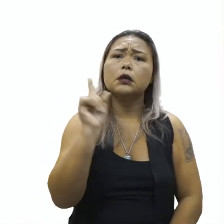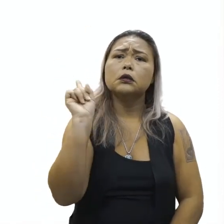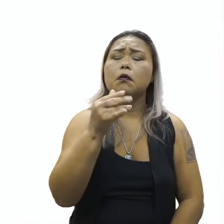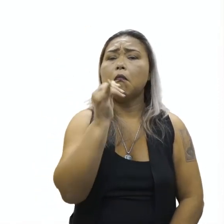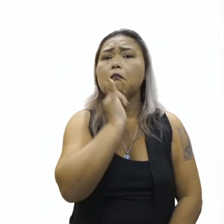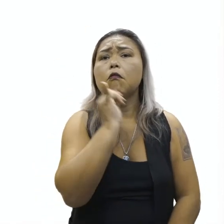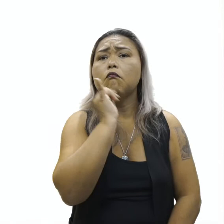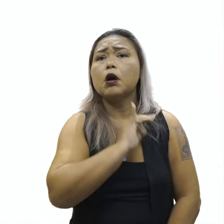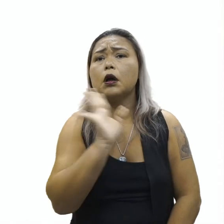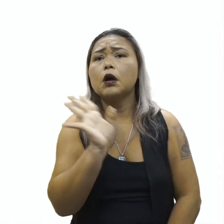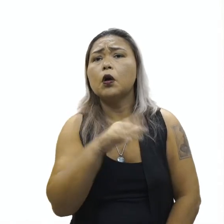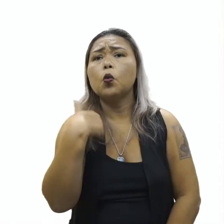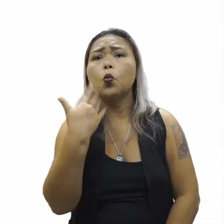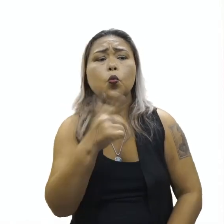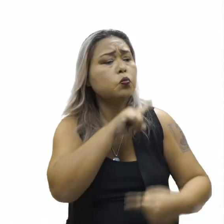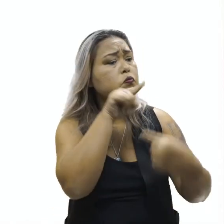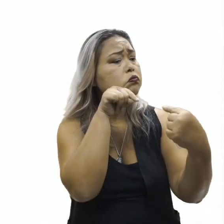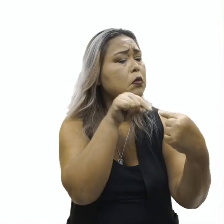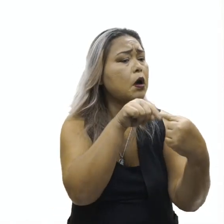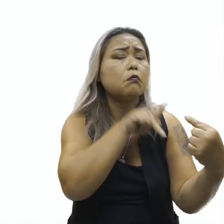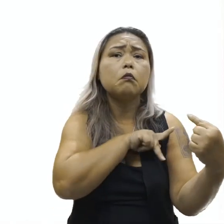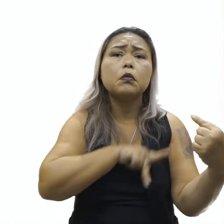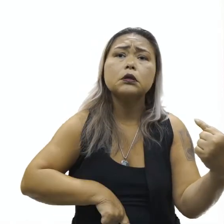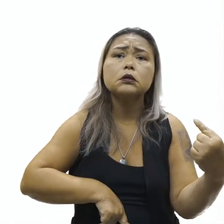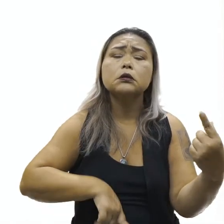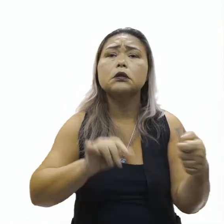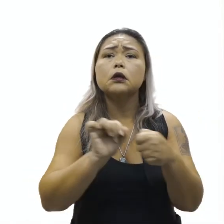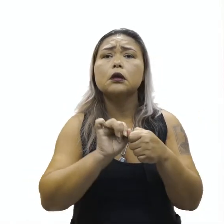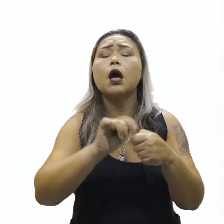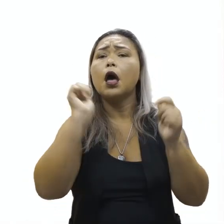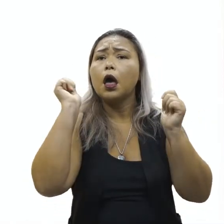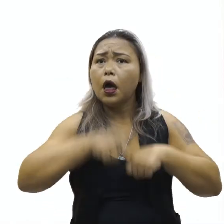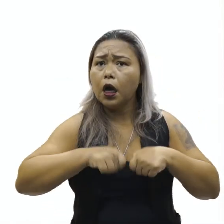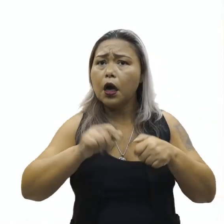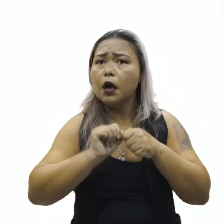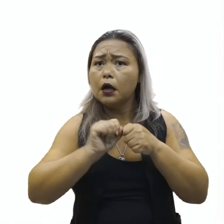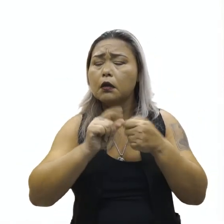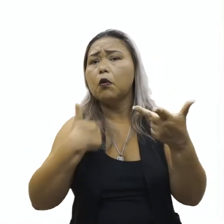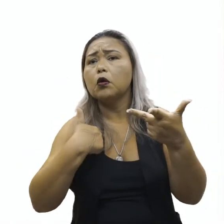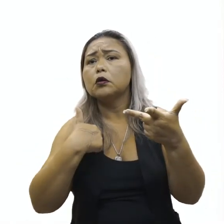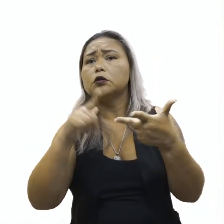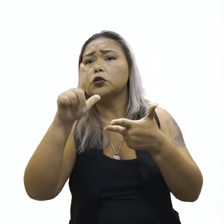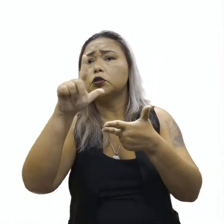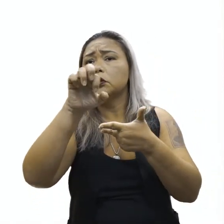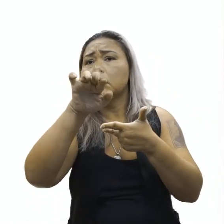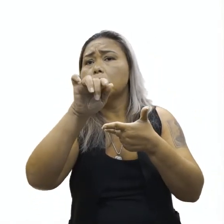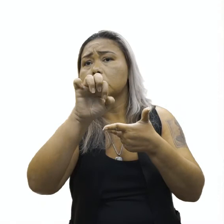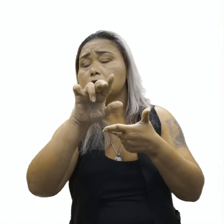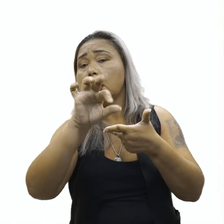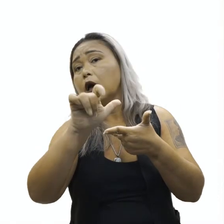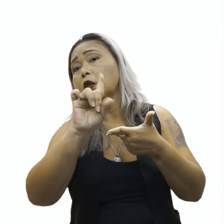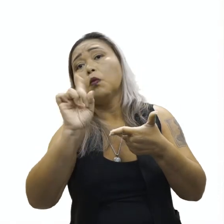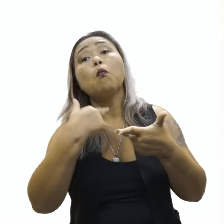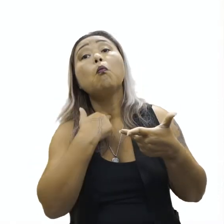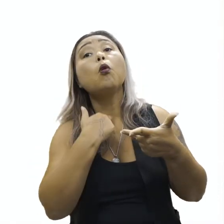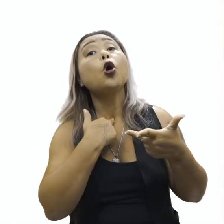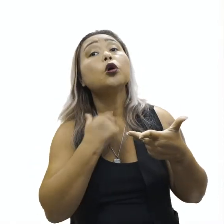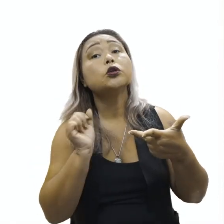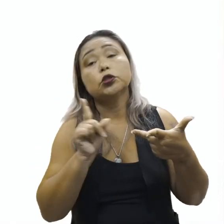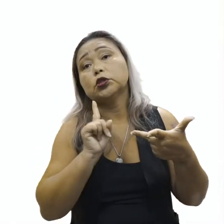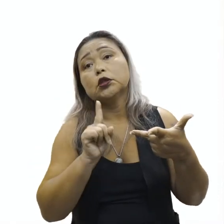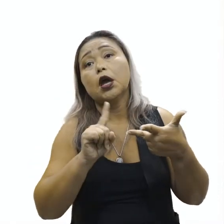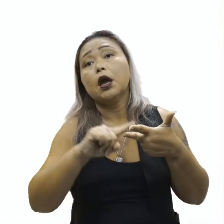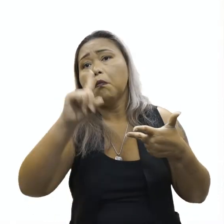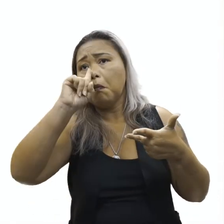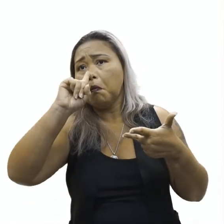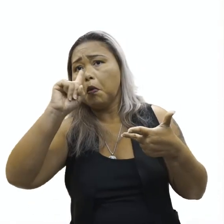exemplo, qual é a função do Presidente da República. Ele pode legislar? Ele não pode legislar. Ele pode julgar? Ele